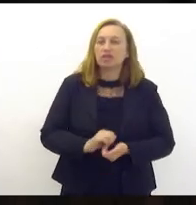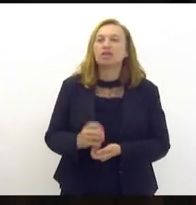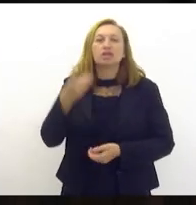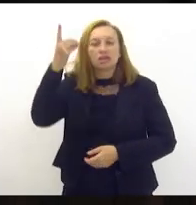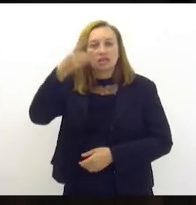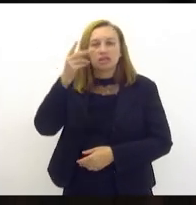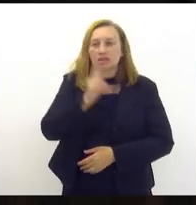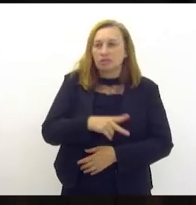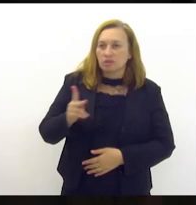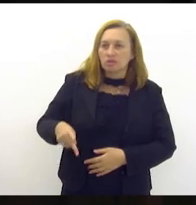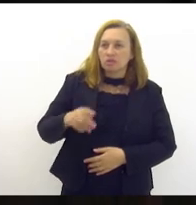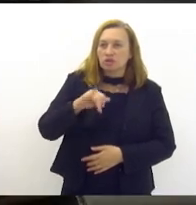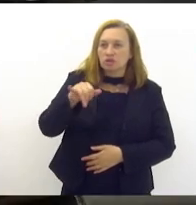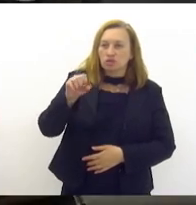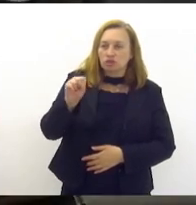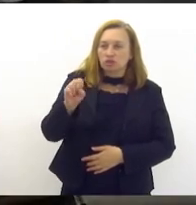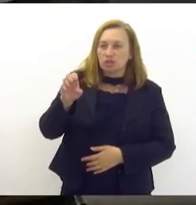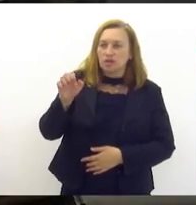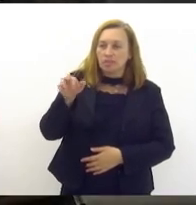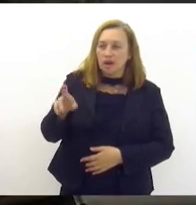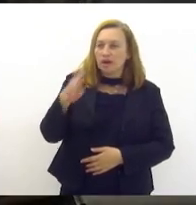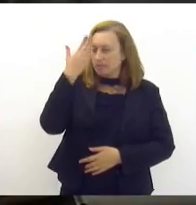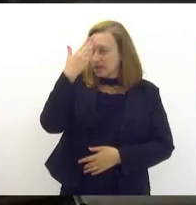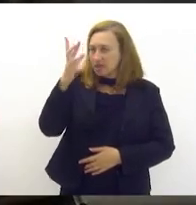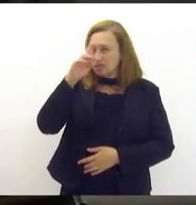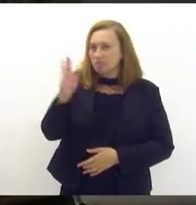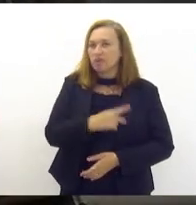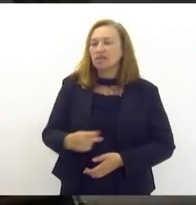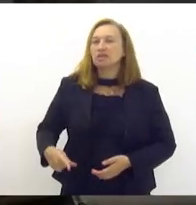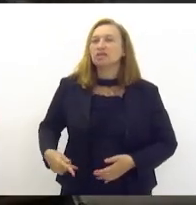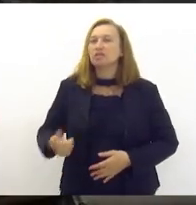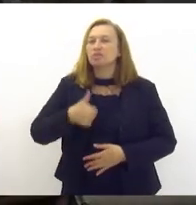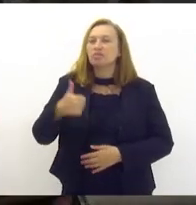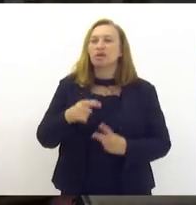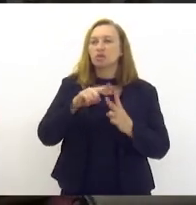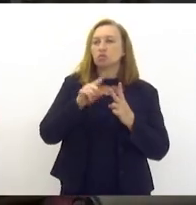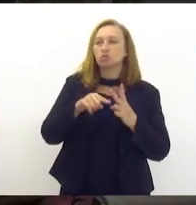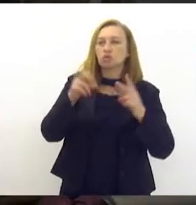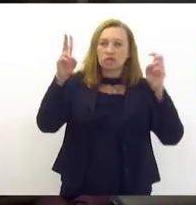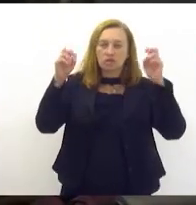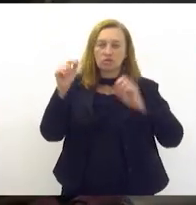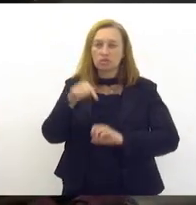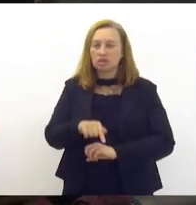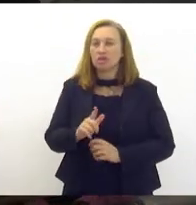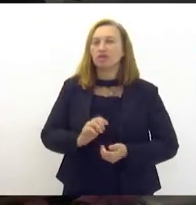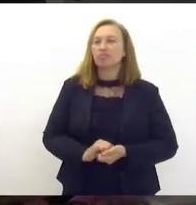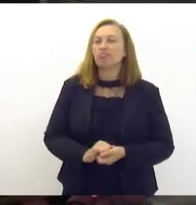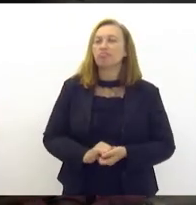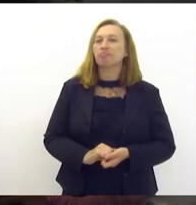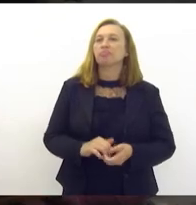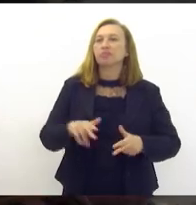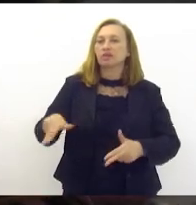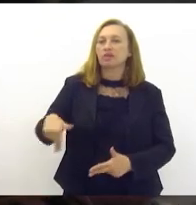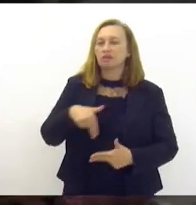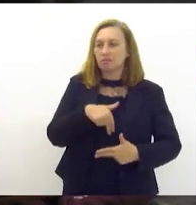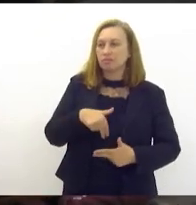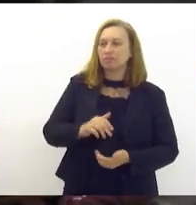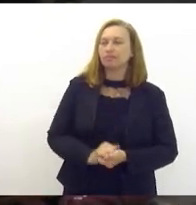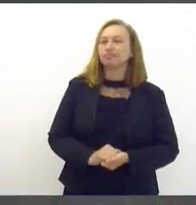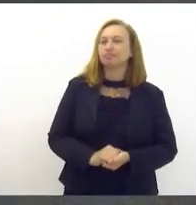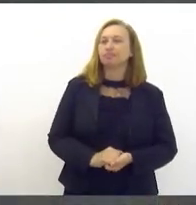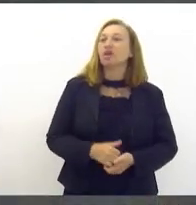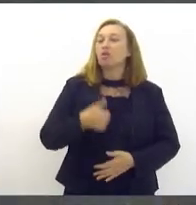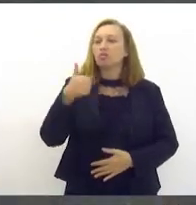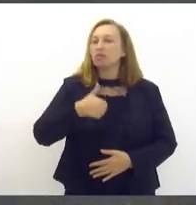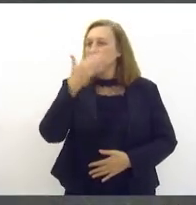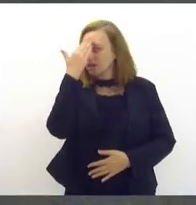Deputado professor Josemar. Obrigado, presidente. Primeiro, são dois assuntos que me trazem aqui a essa tribuna. O primeiro